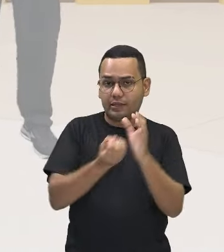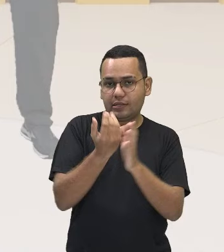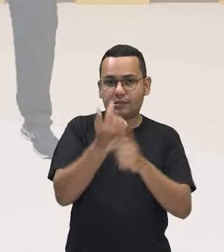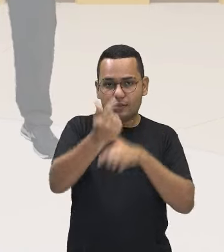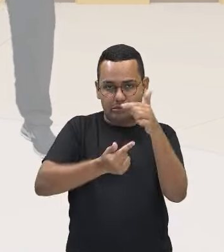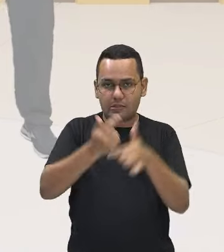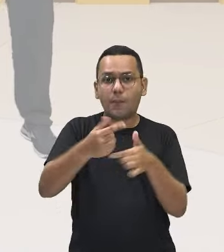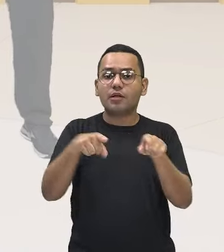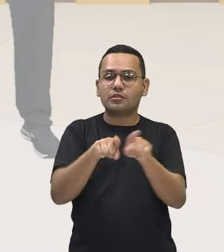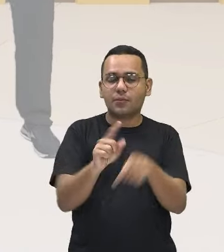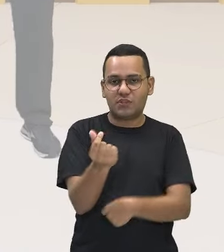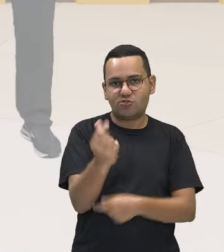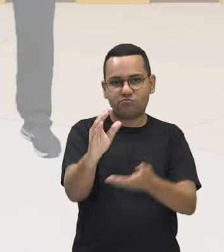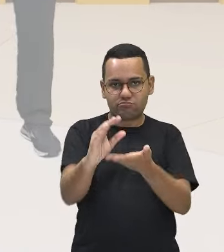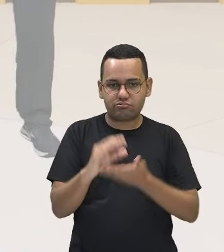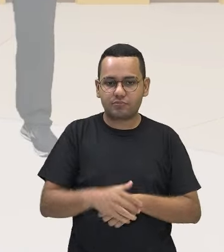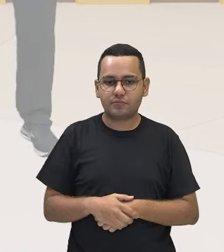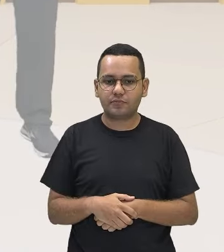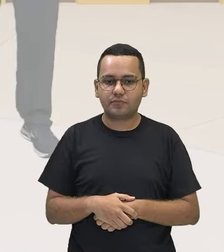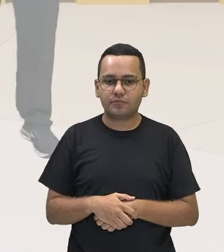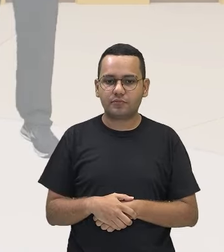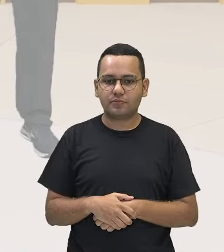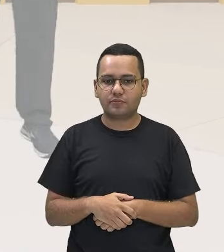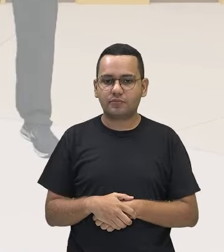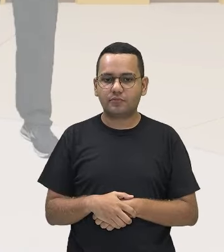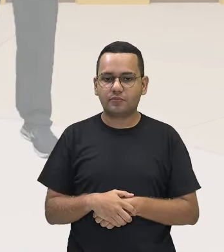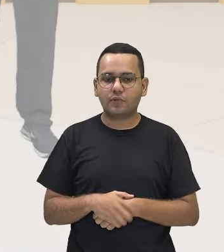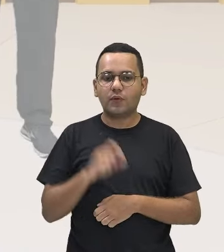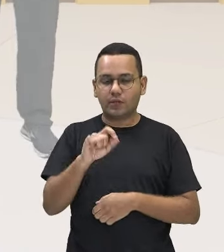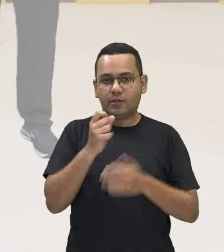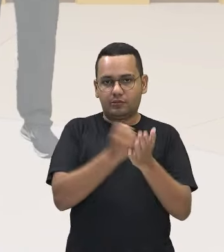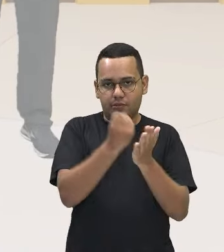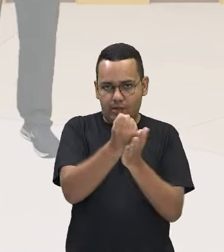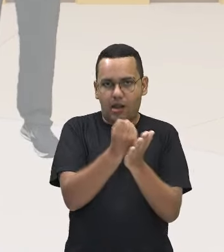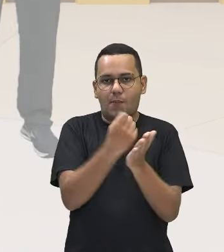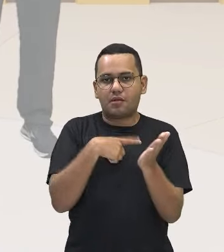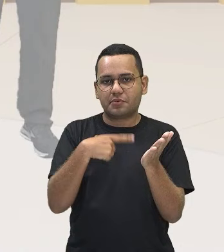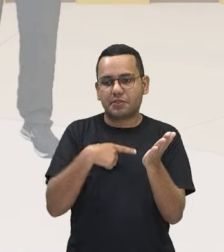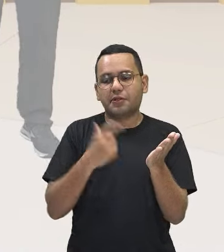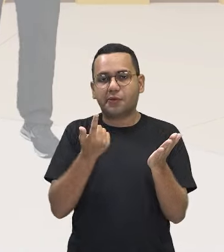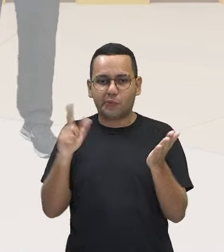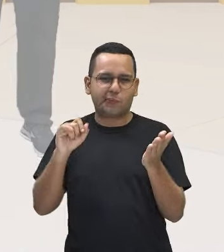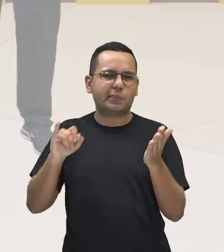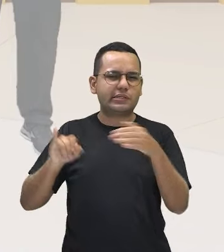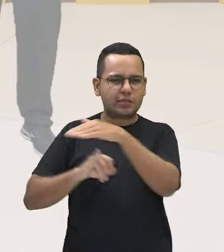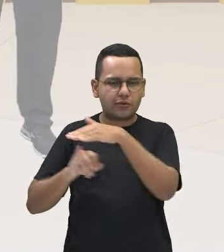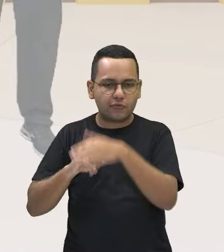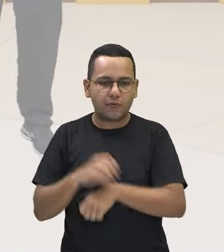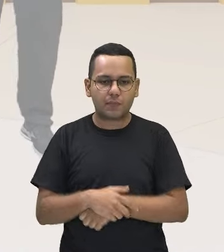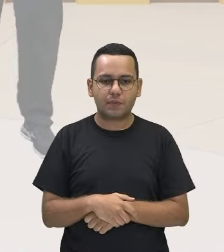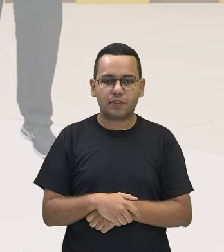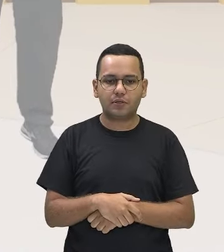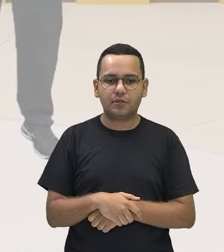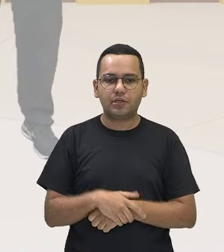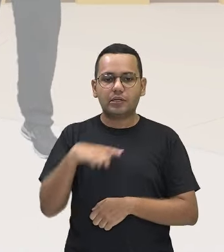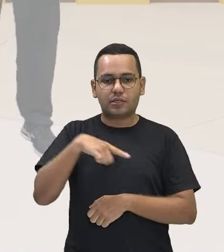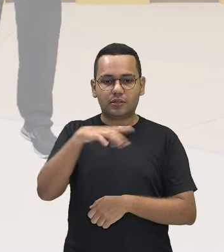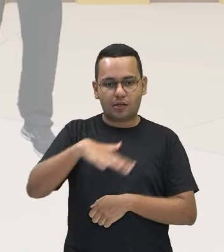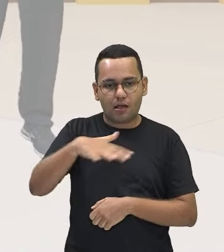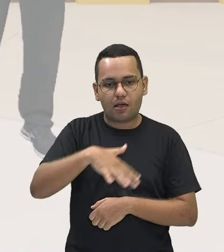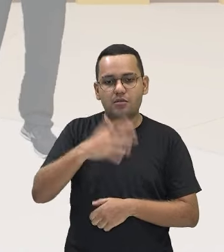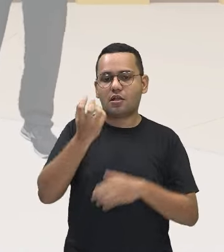para empregos diretos e indiretos, como as galerias de arte, os estúdios musicais e estabelecimentos gastronômicos.